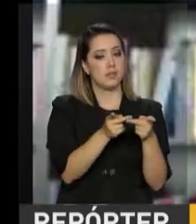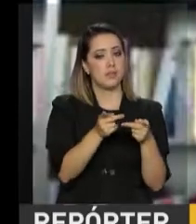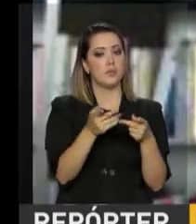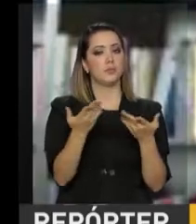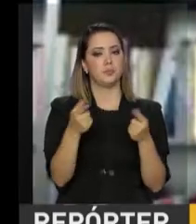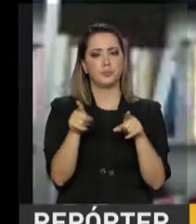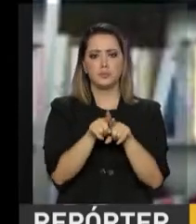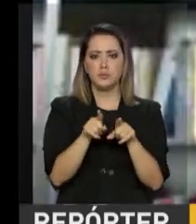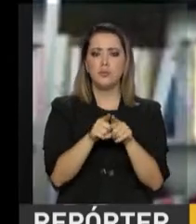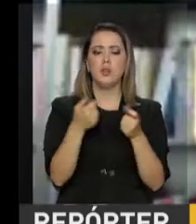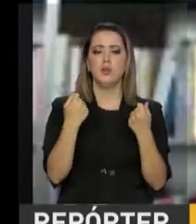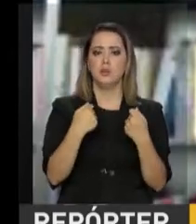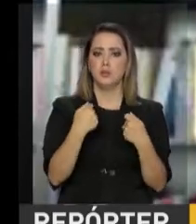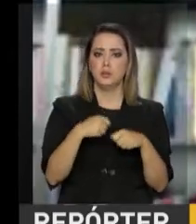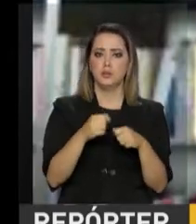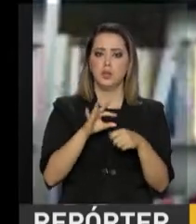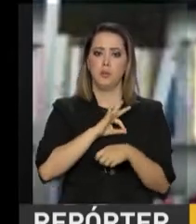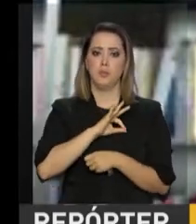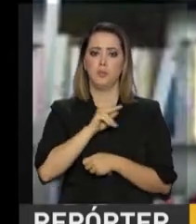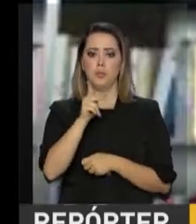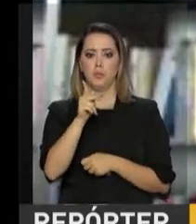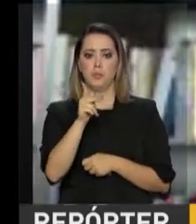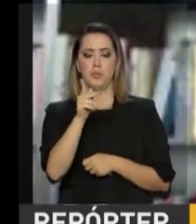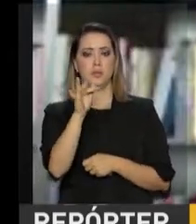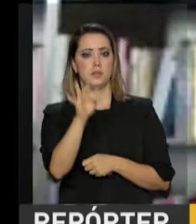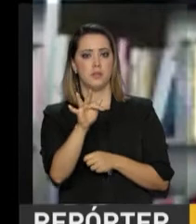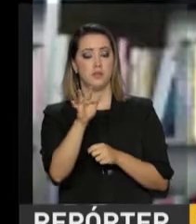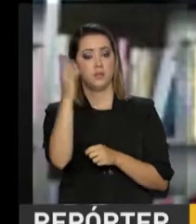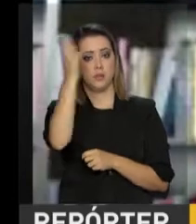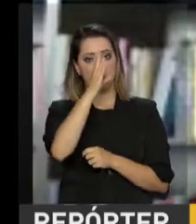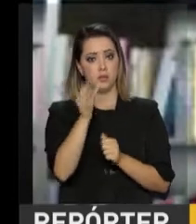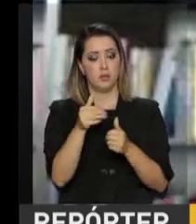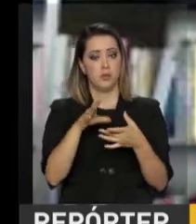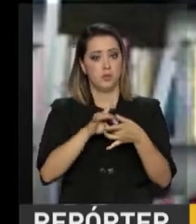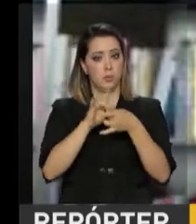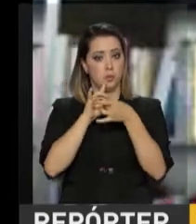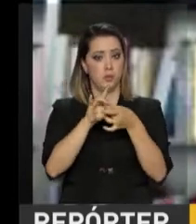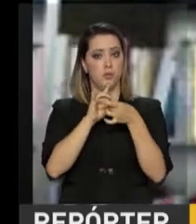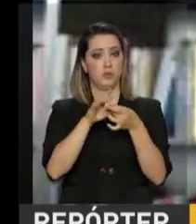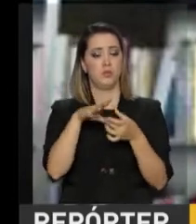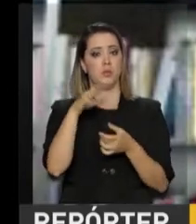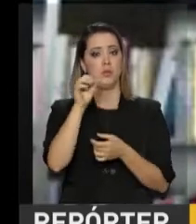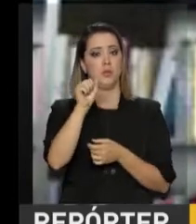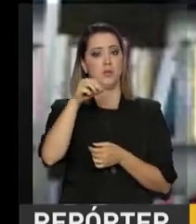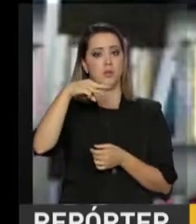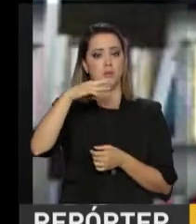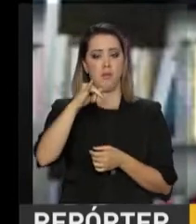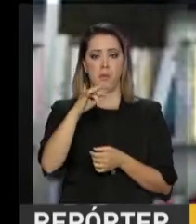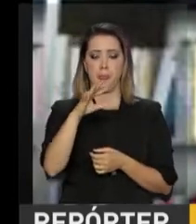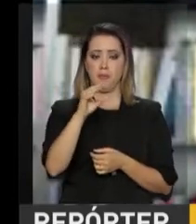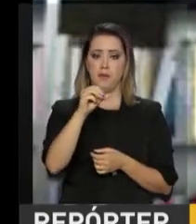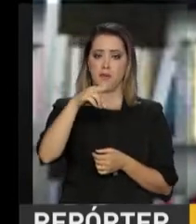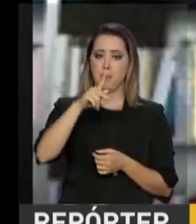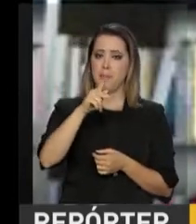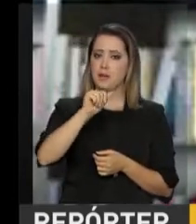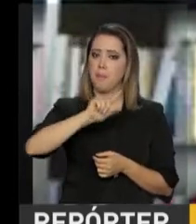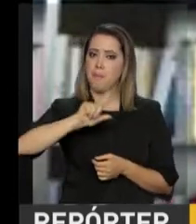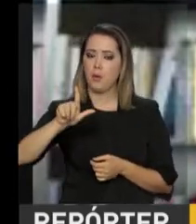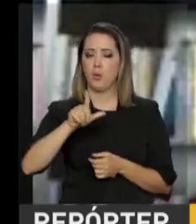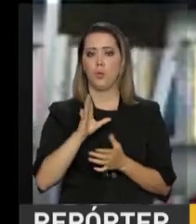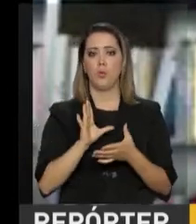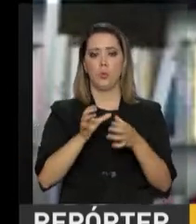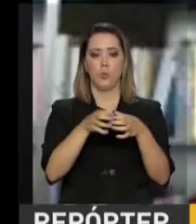uma reaproximação da Polícia Federal do Brasil com a Ameripol, que é a Comunidade das Polícias